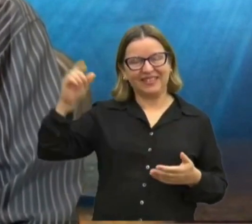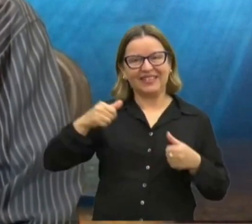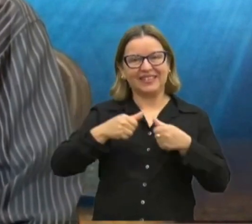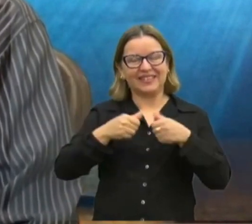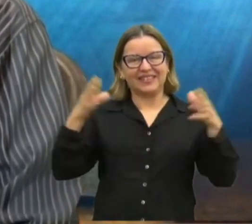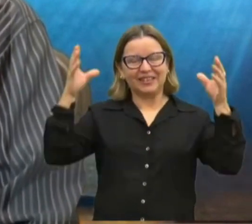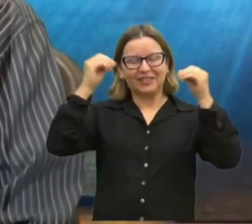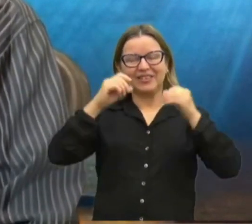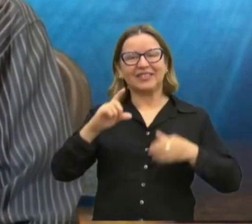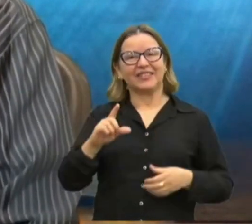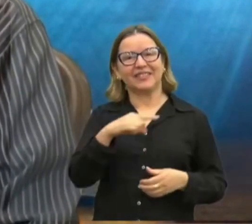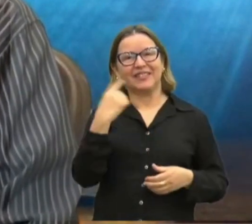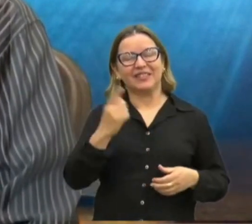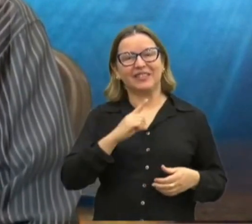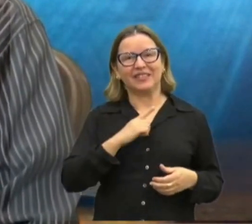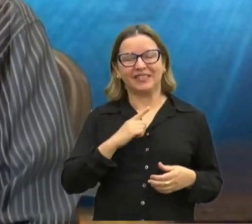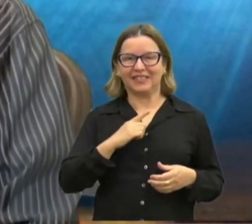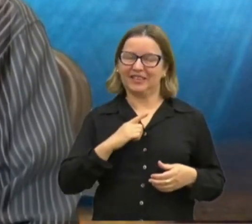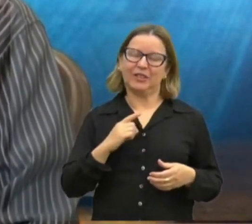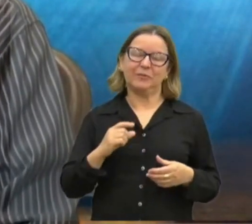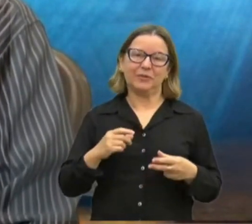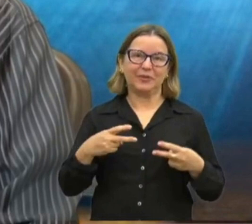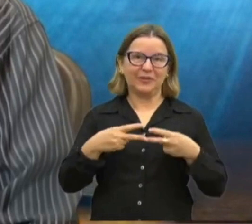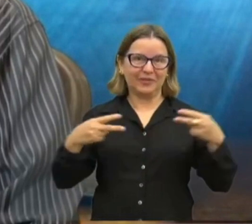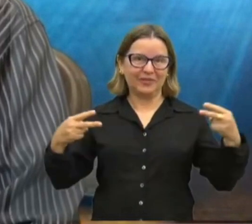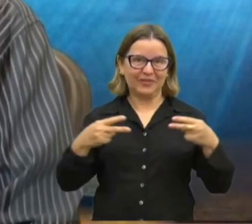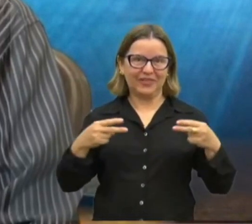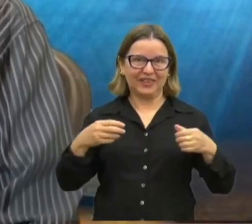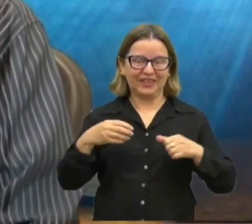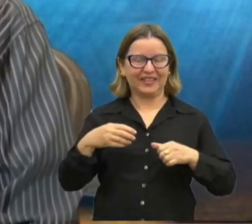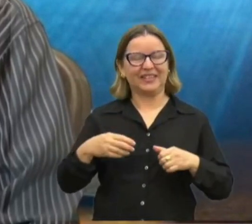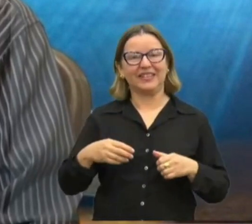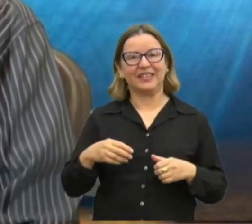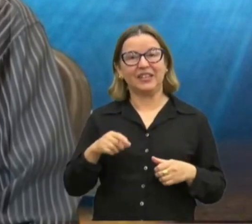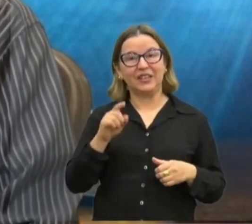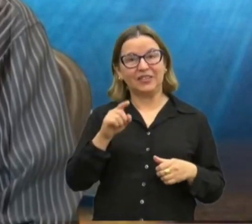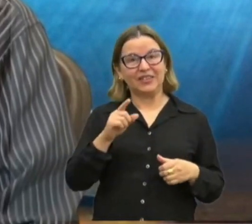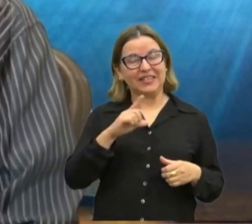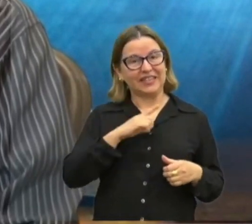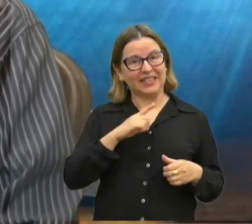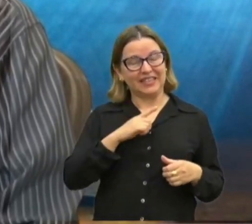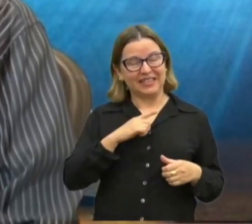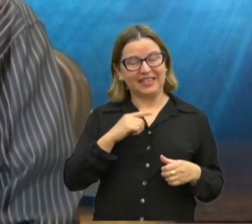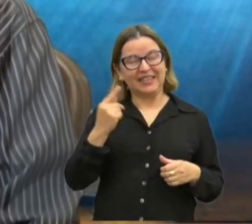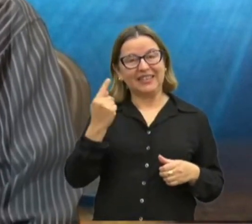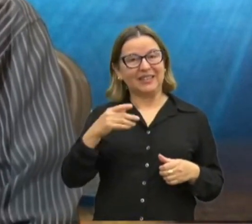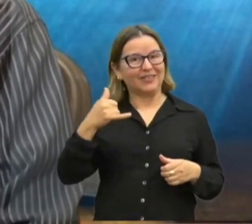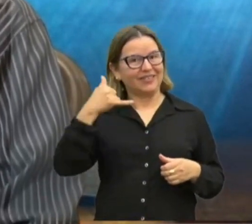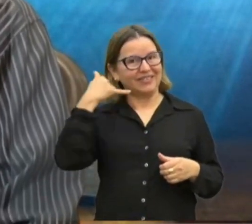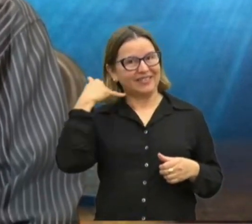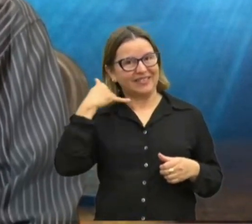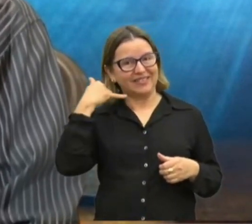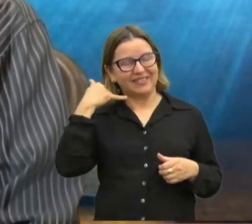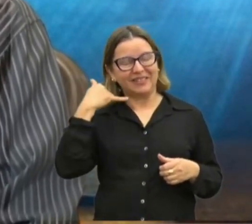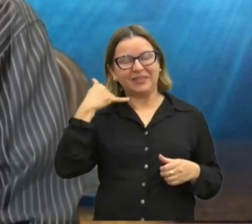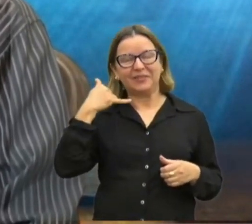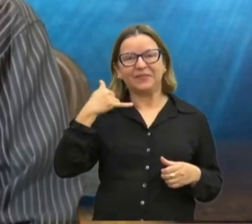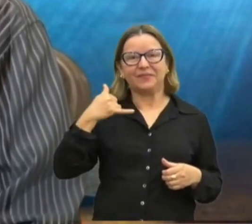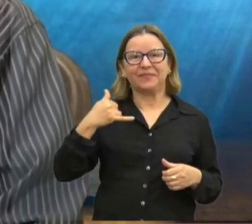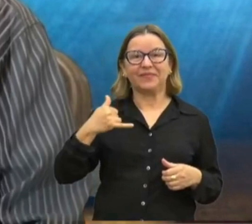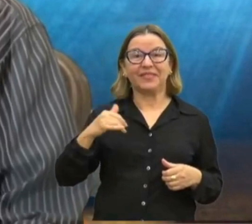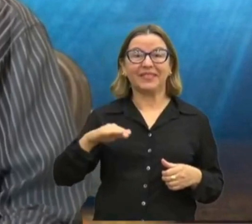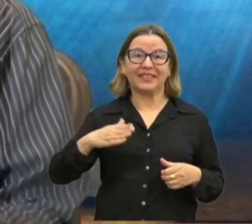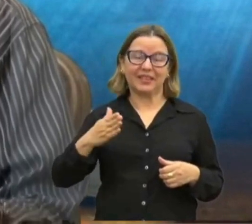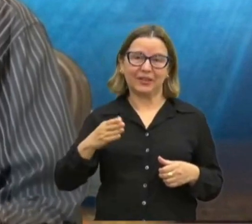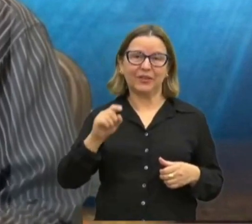Nós temos aí o link disponível, você está com ele fácil à mão no seu celular e, sendo